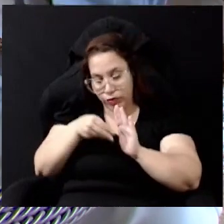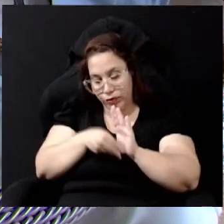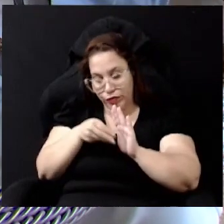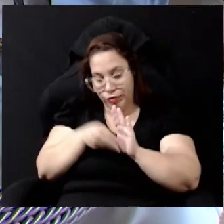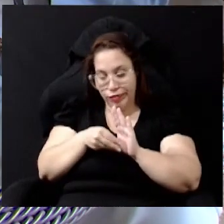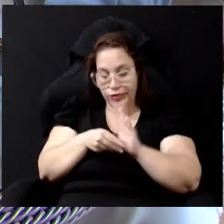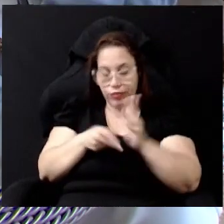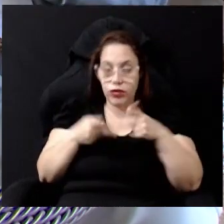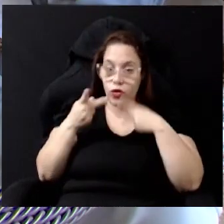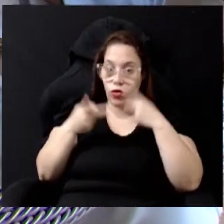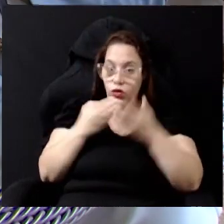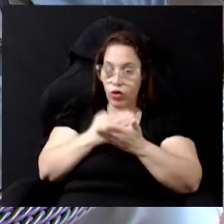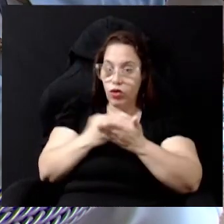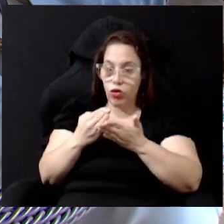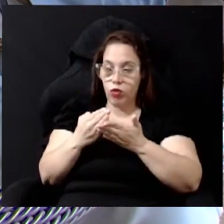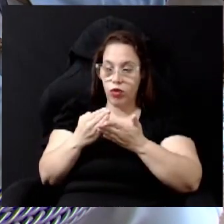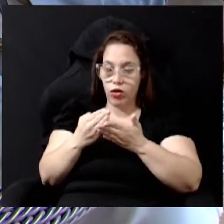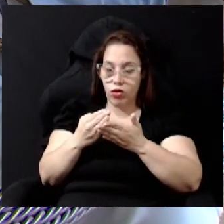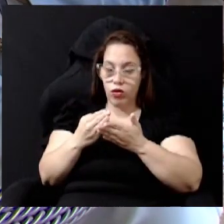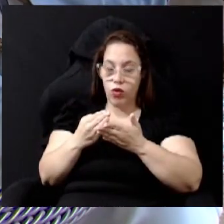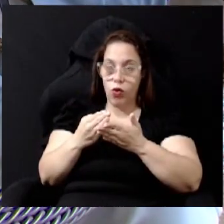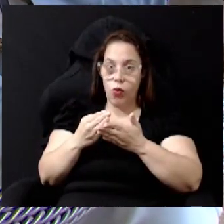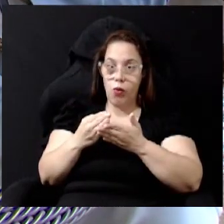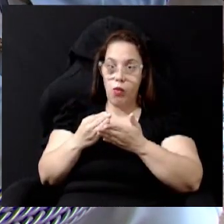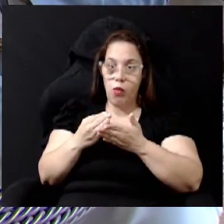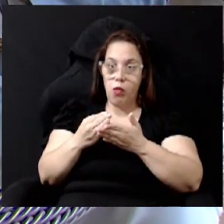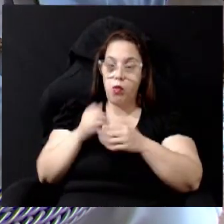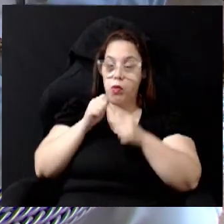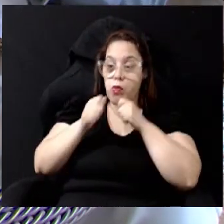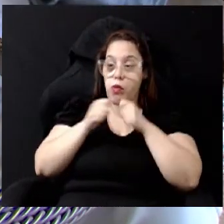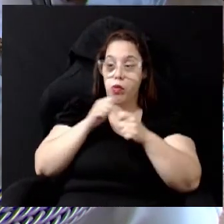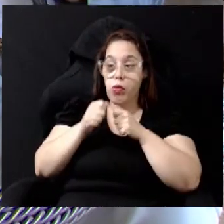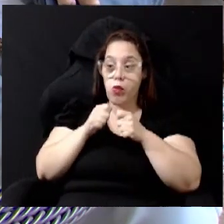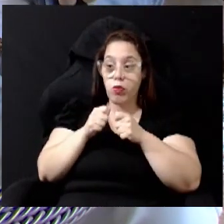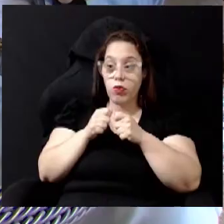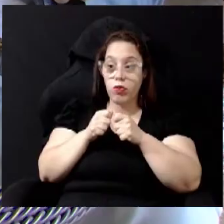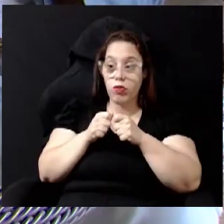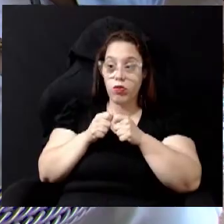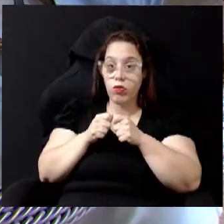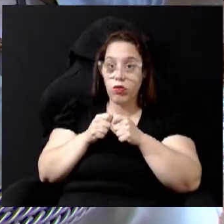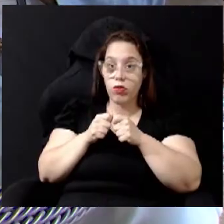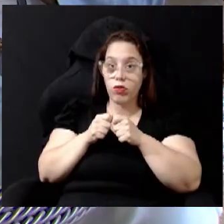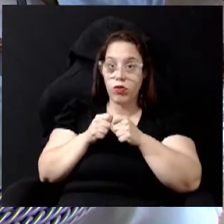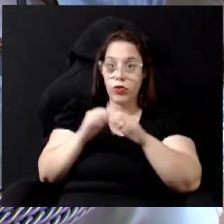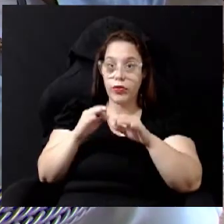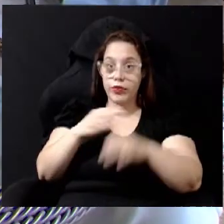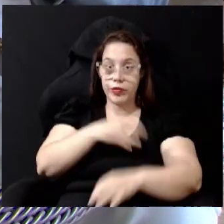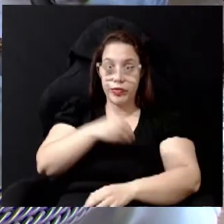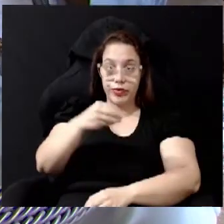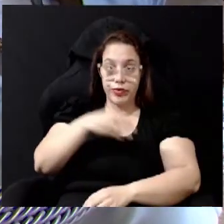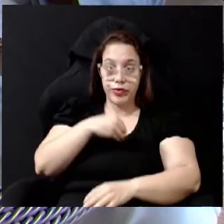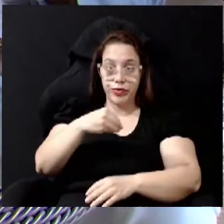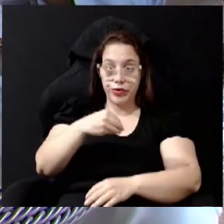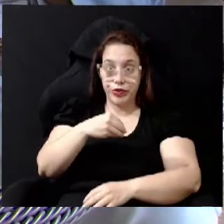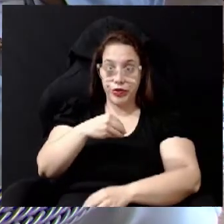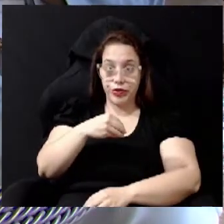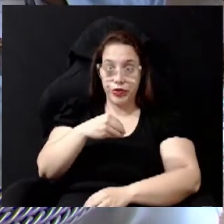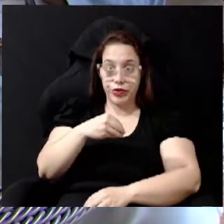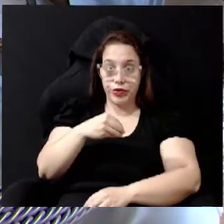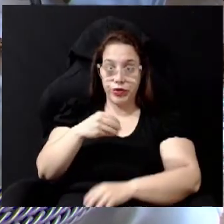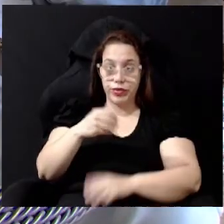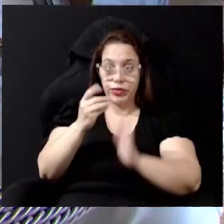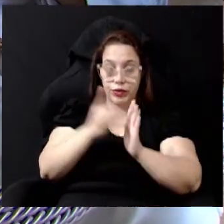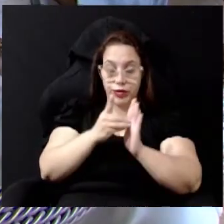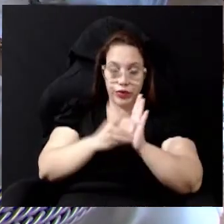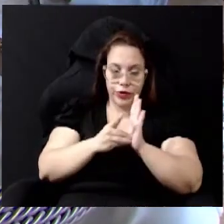início da nossa entrevista aqui, que é a gente ter vivido durante muitos anos, décadas com inflação muito